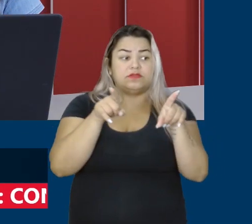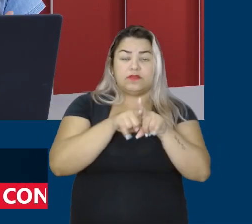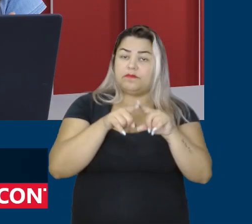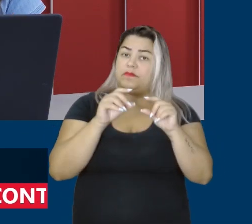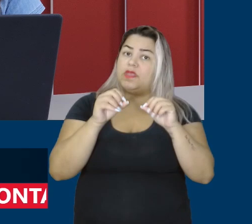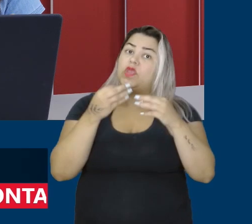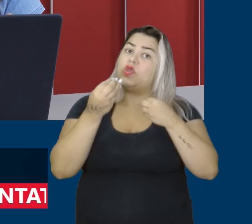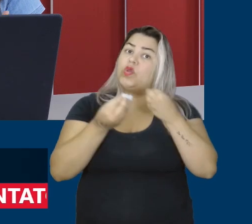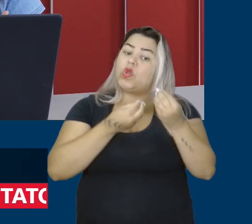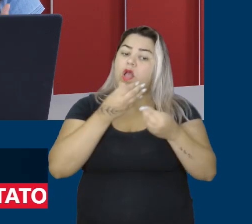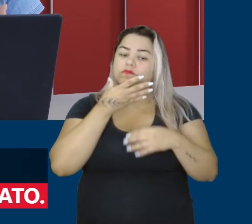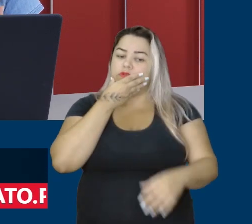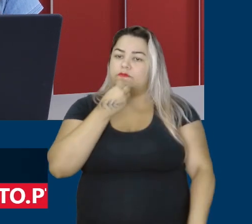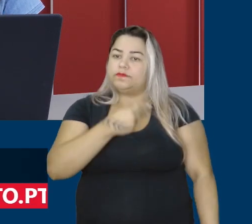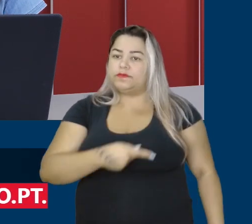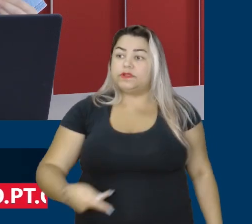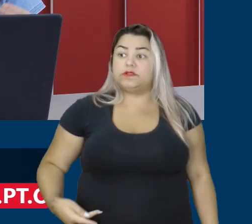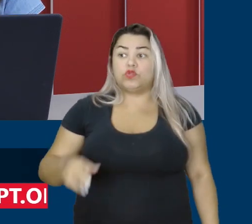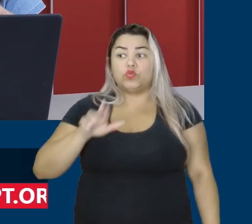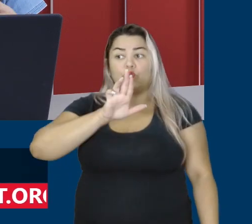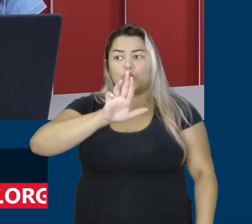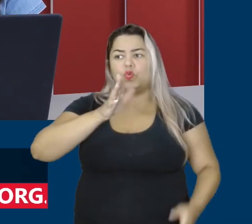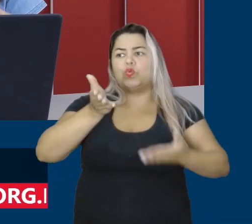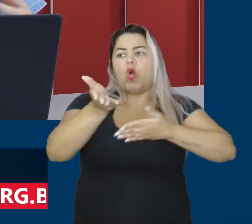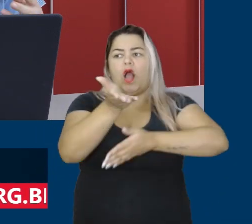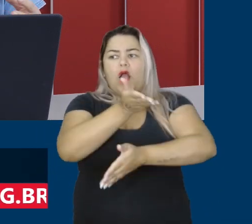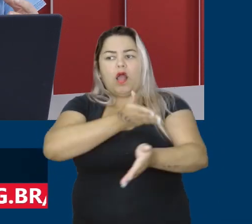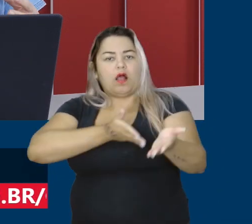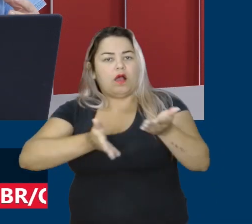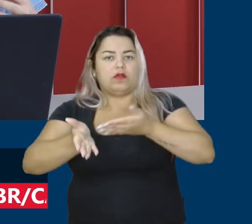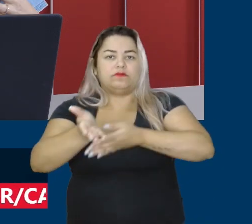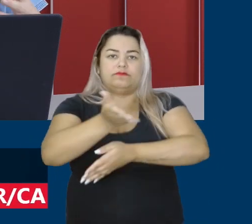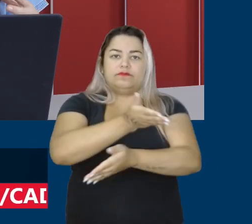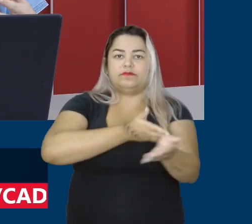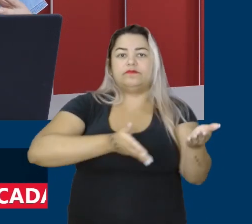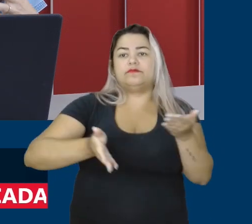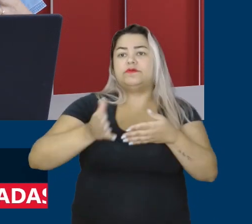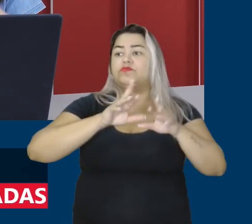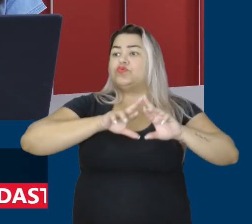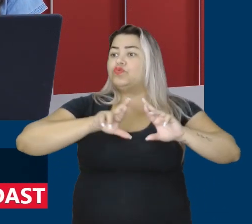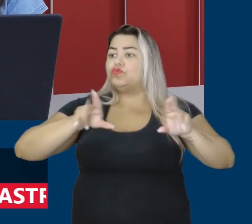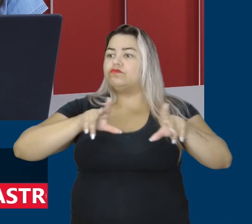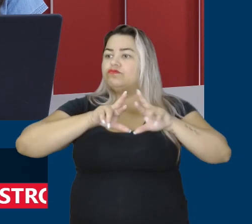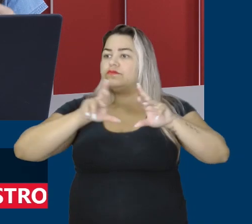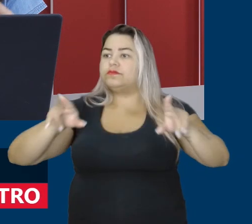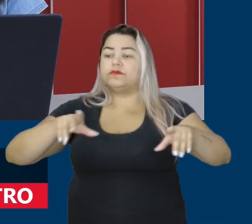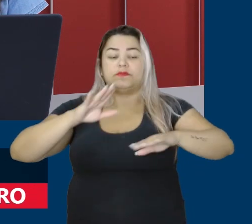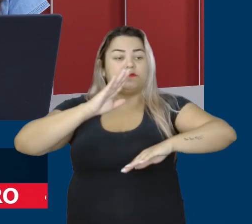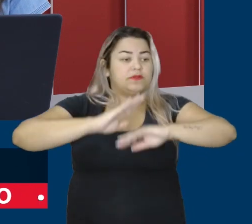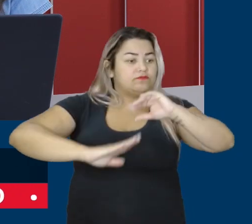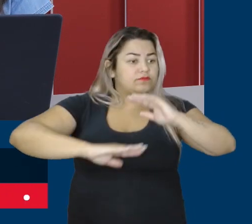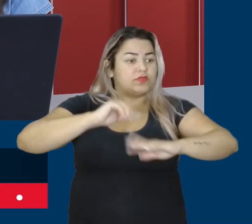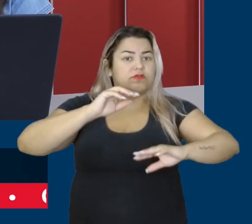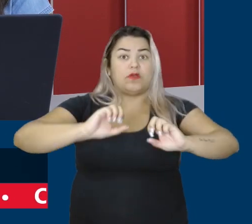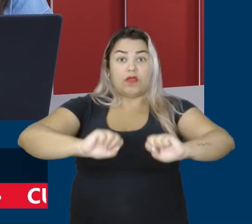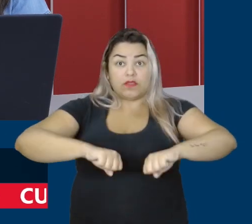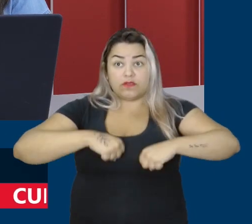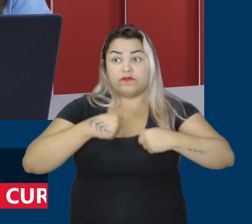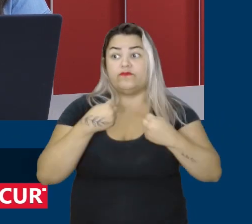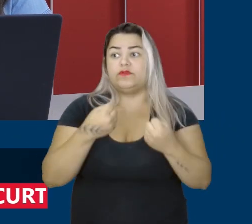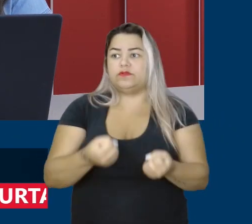maneira do presidente Lula de trabalhar, de envolver tantas pastas diferentes para atuar, né, e enfrentar o